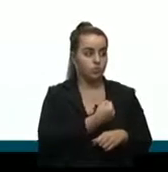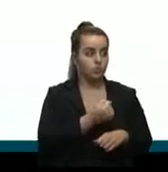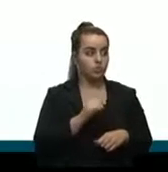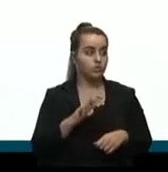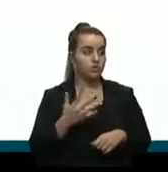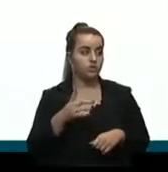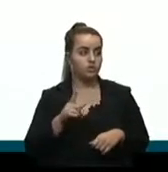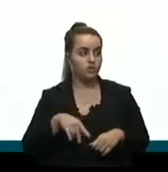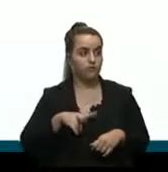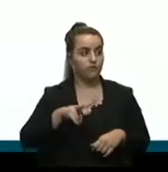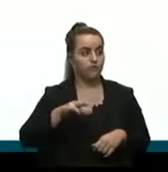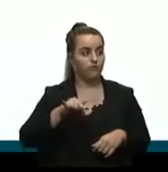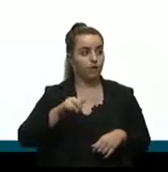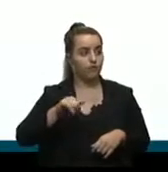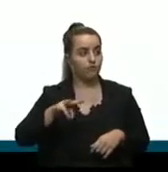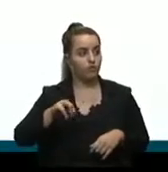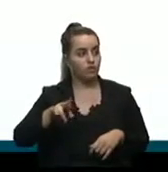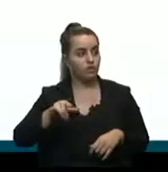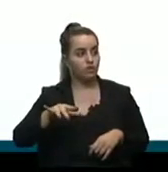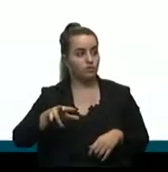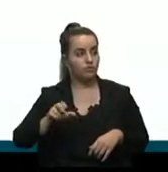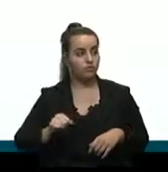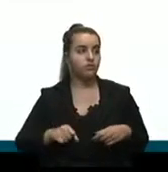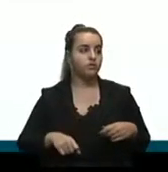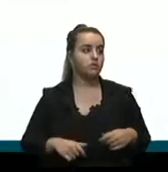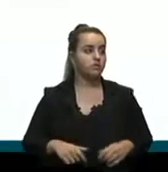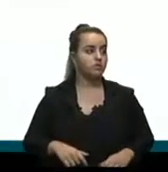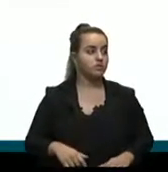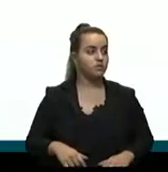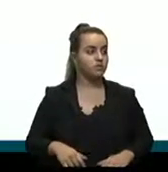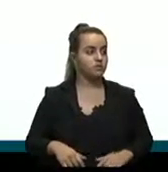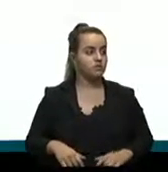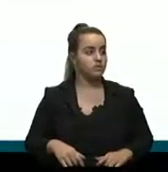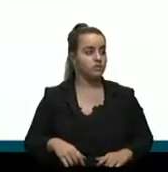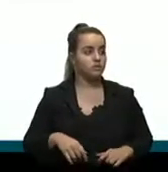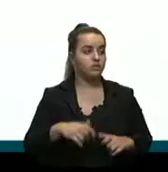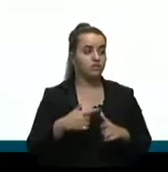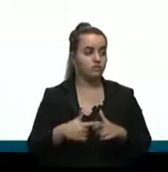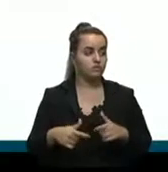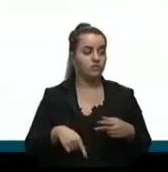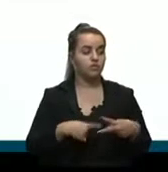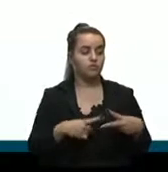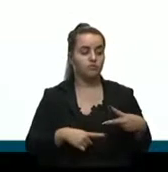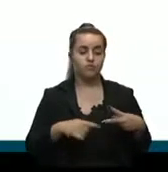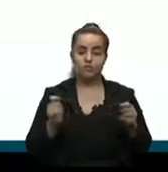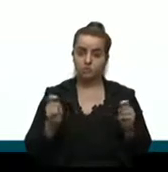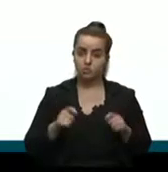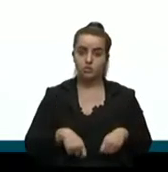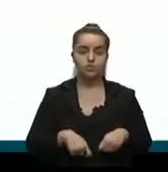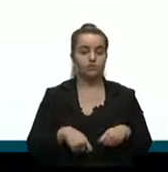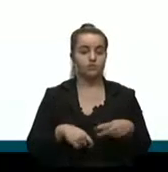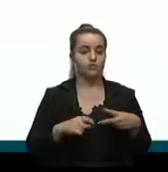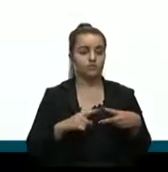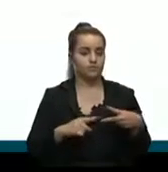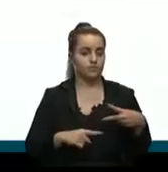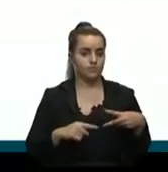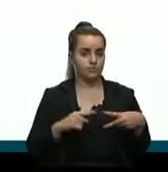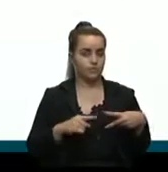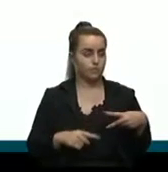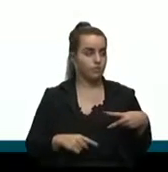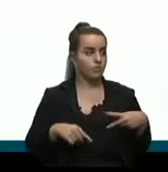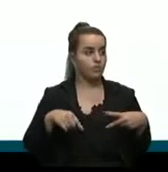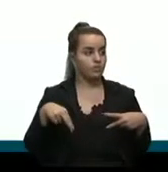casos favoráveis pelo número de casos possíveis. Então, NA dividido por N de